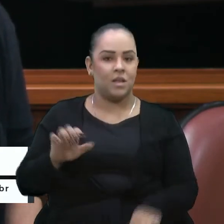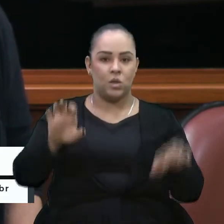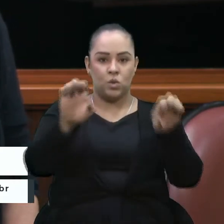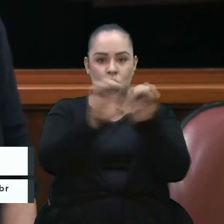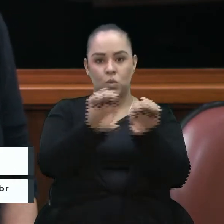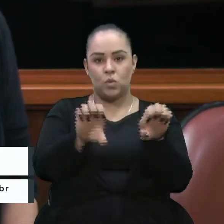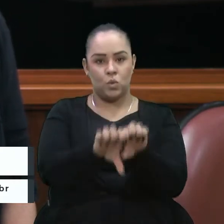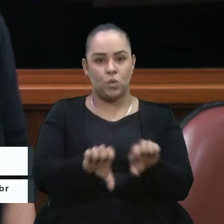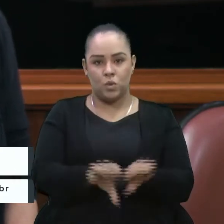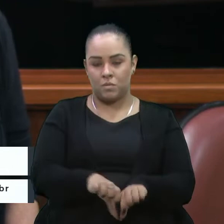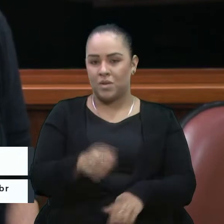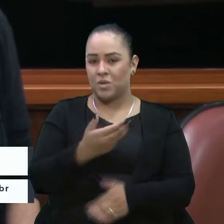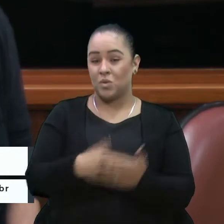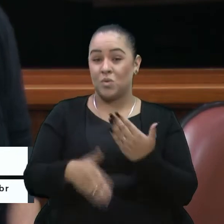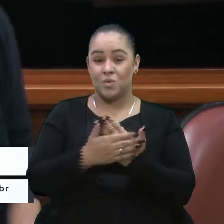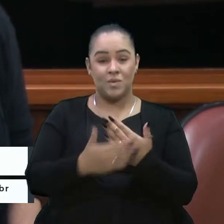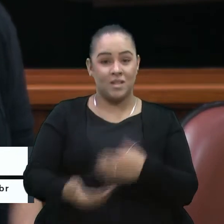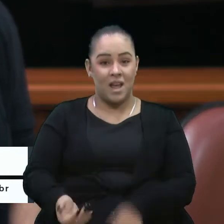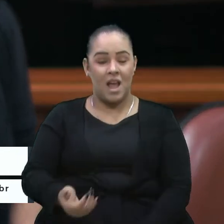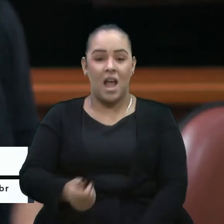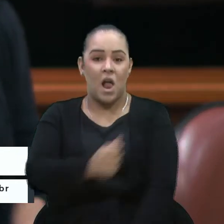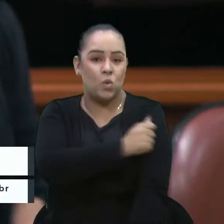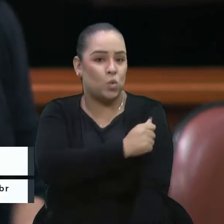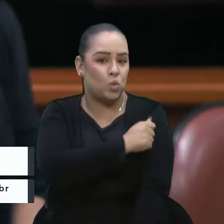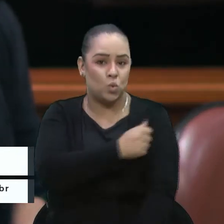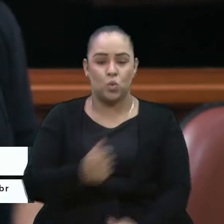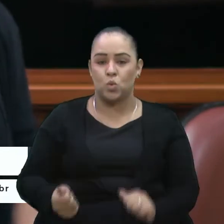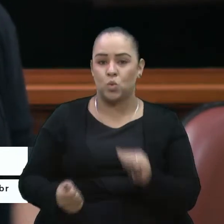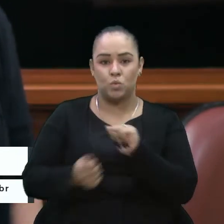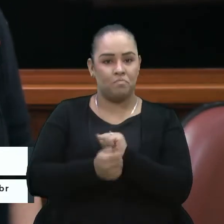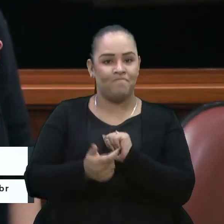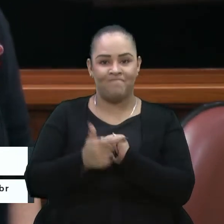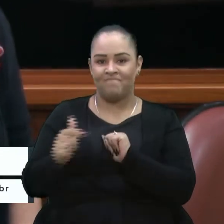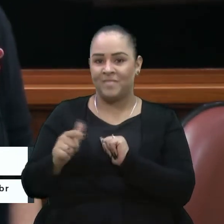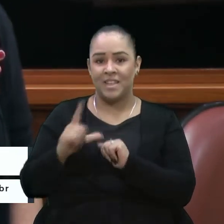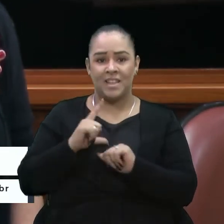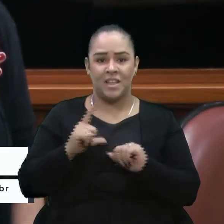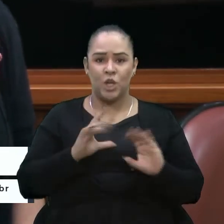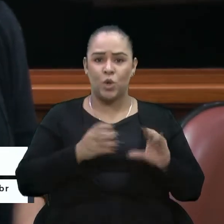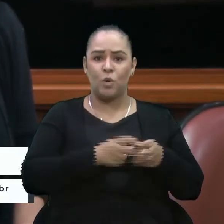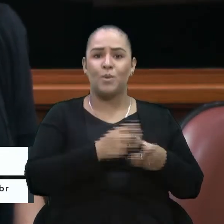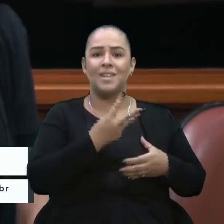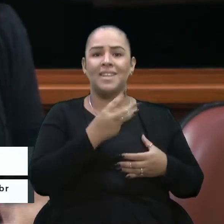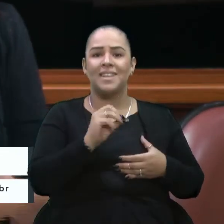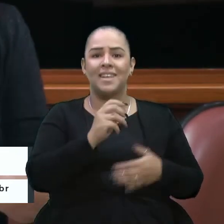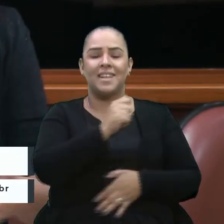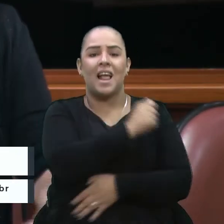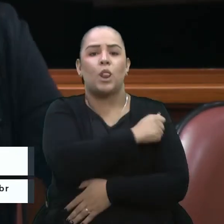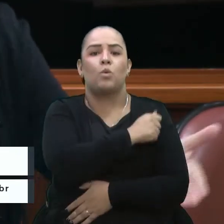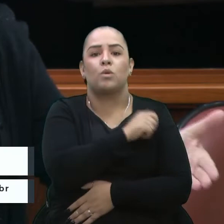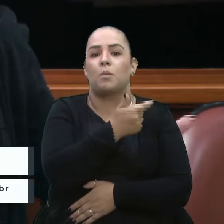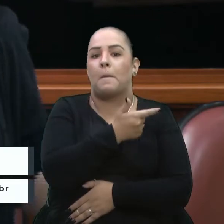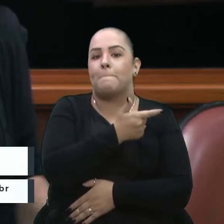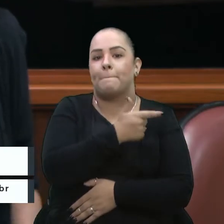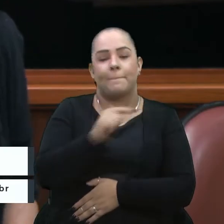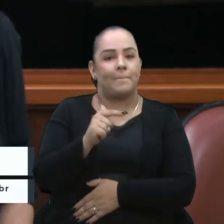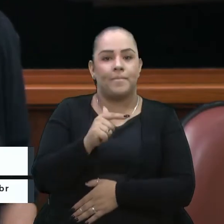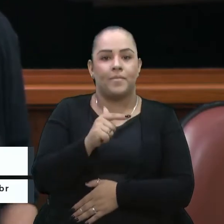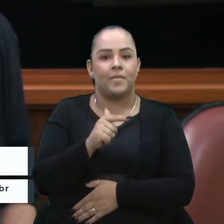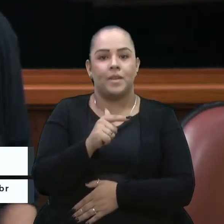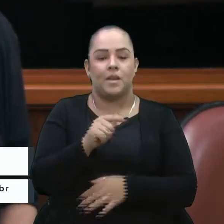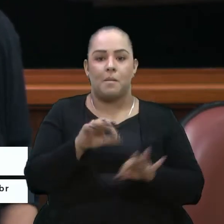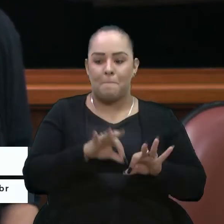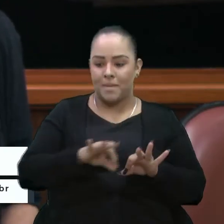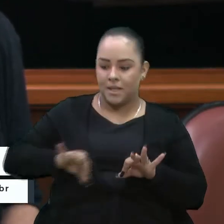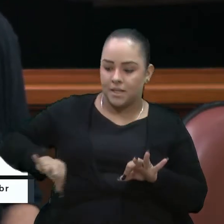receber todos os alunos juntos, porque tem turmas com 30 alunos, tu não tem a